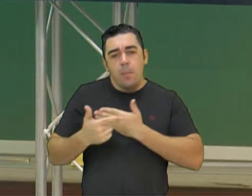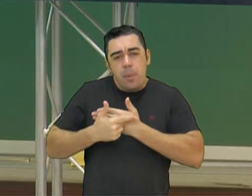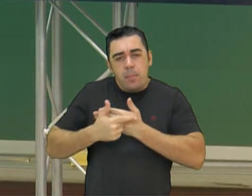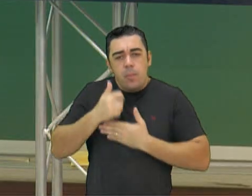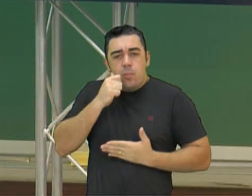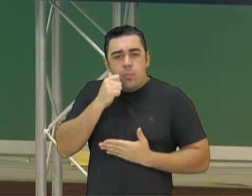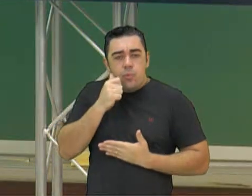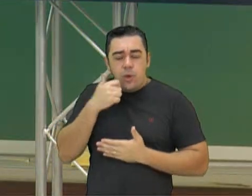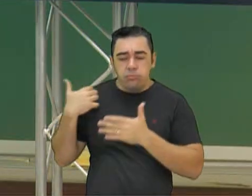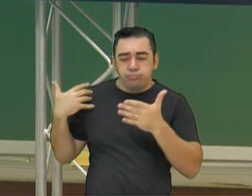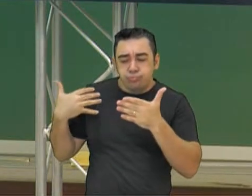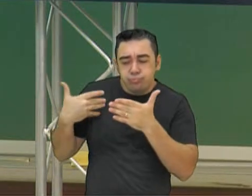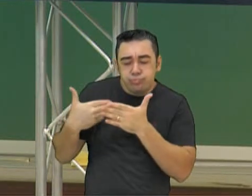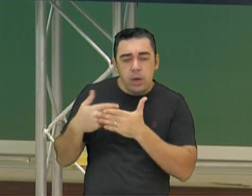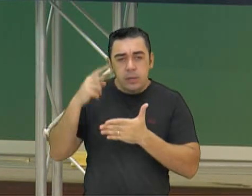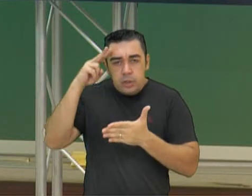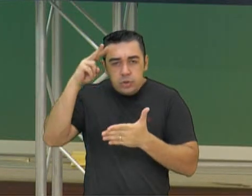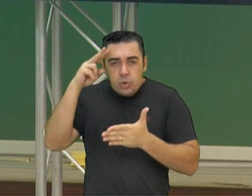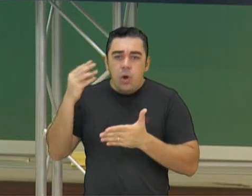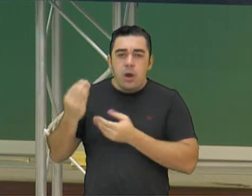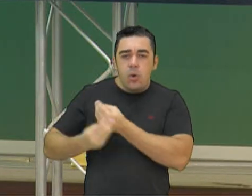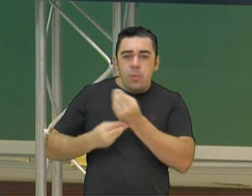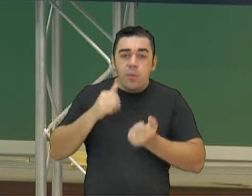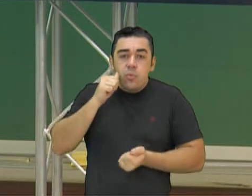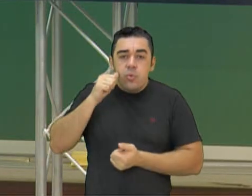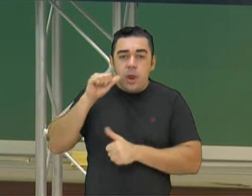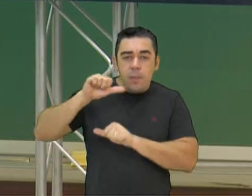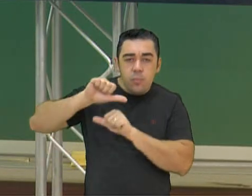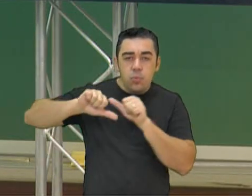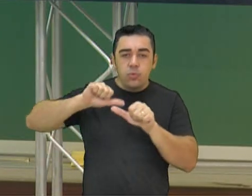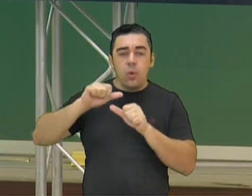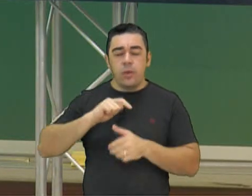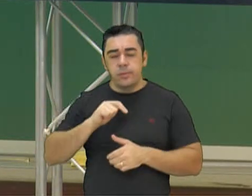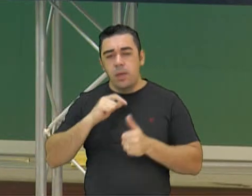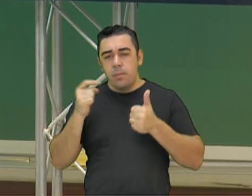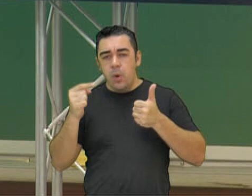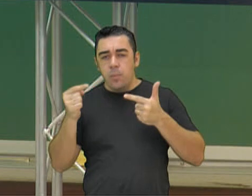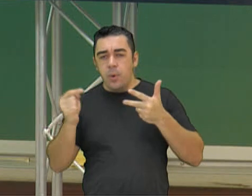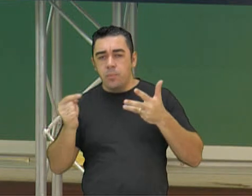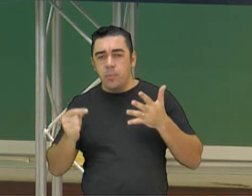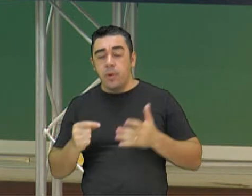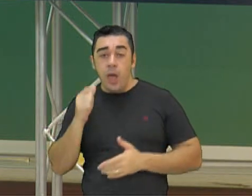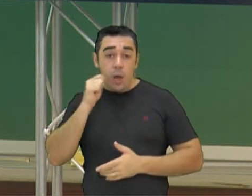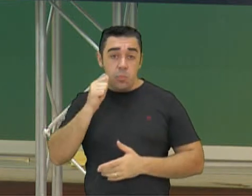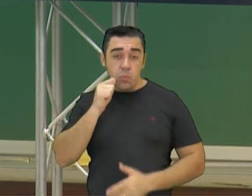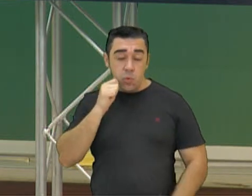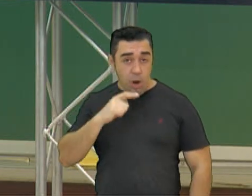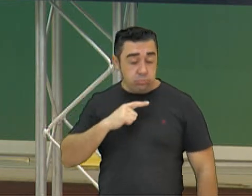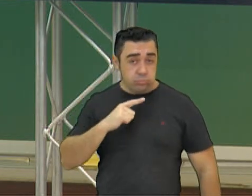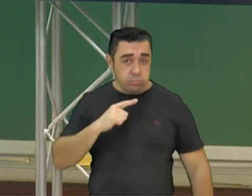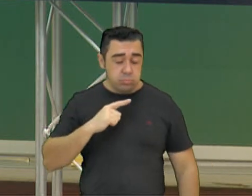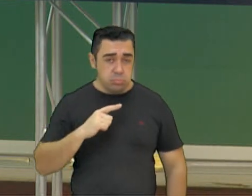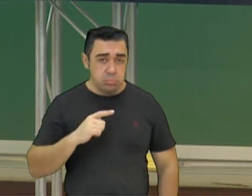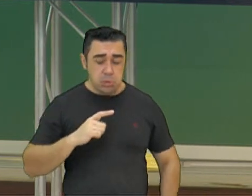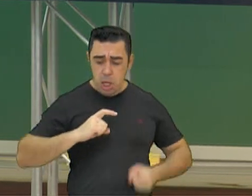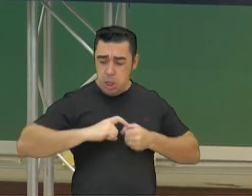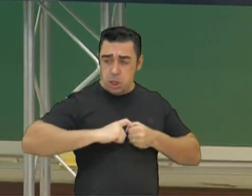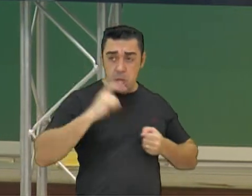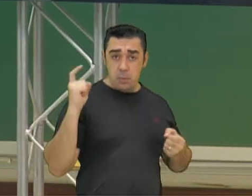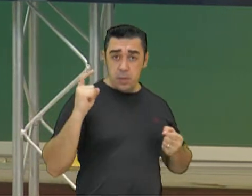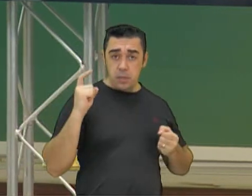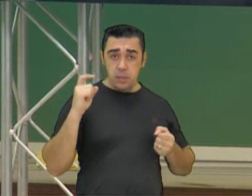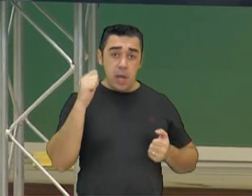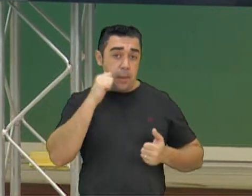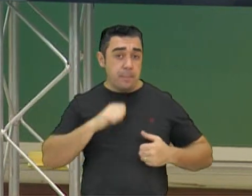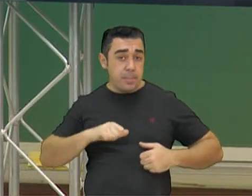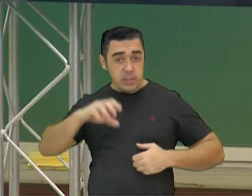se modificou, enfim, tem um monte de elementos ali para mostrar, né? Fala que ela é dona do próprio, né? Fala que ela é uma princesa dona do próprio